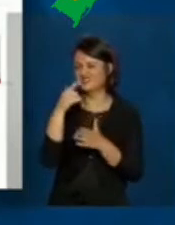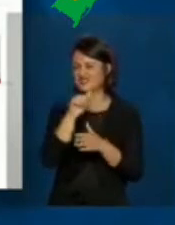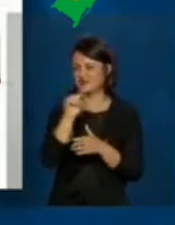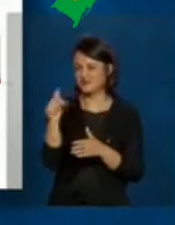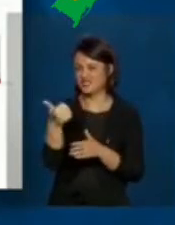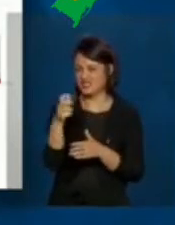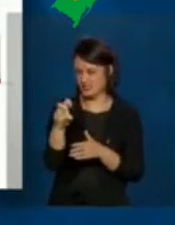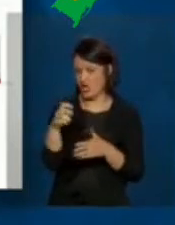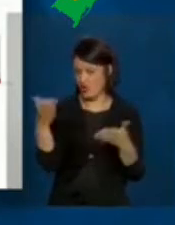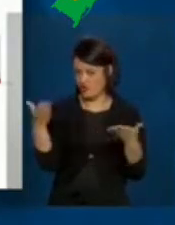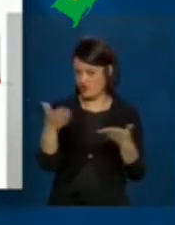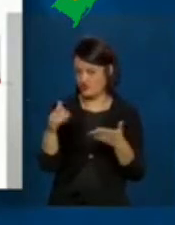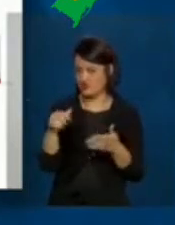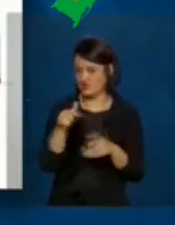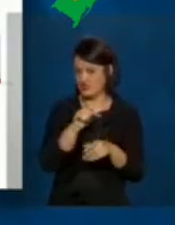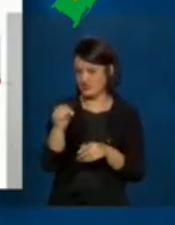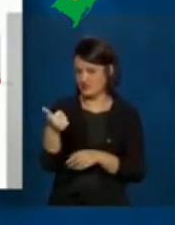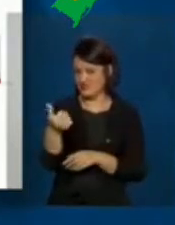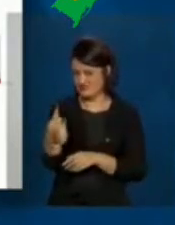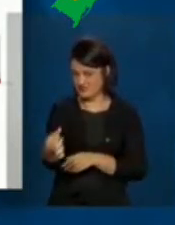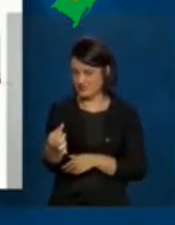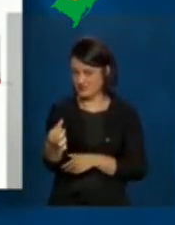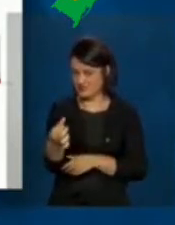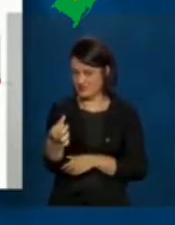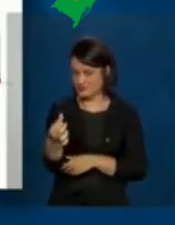Nós estamos na semana 16.